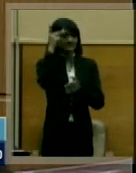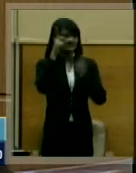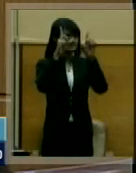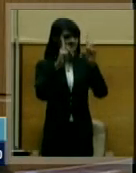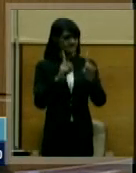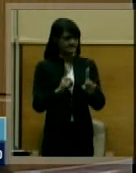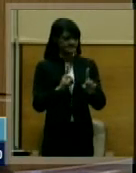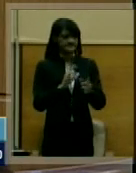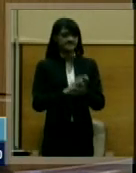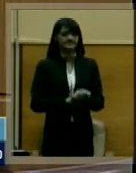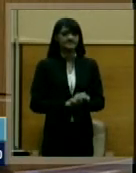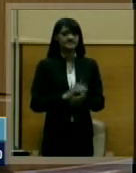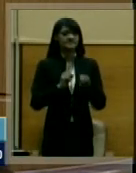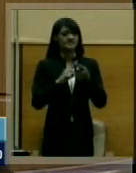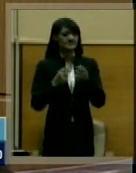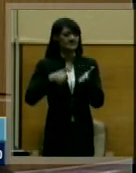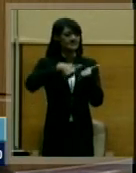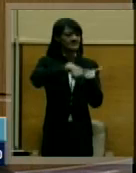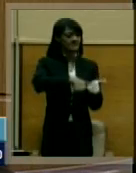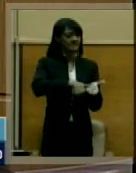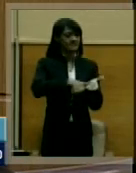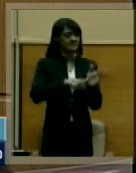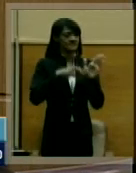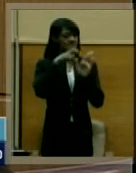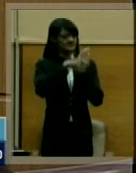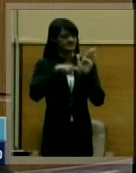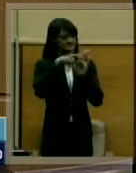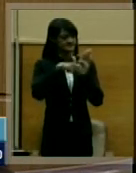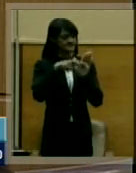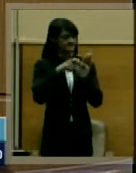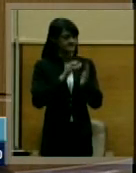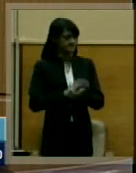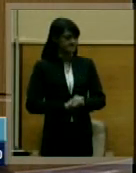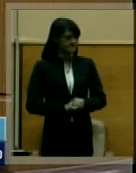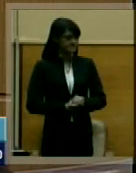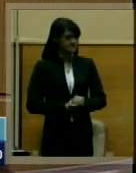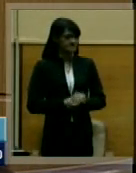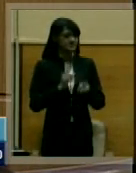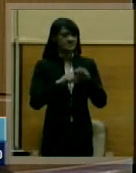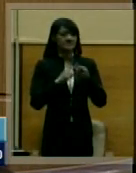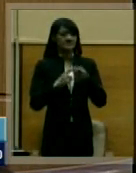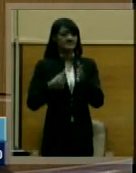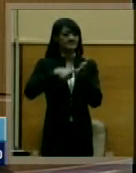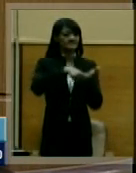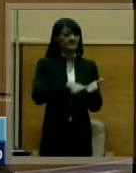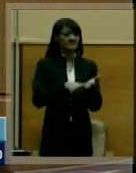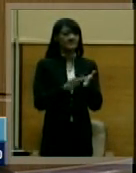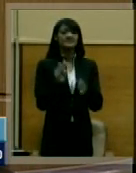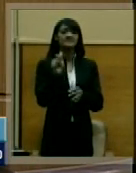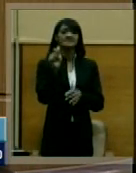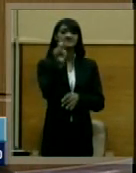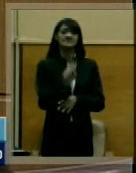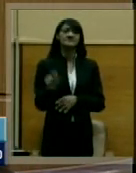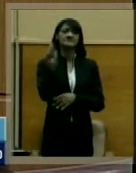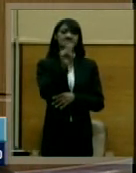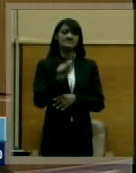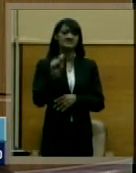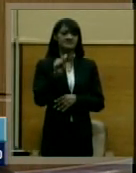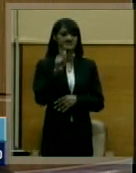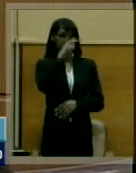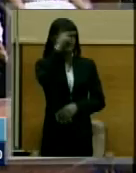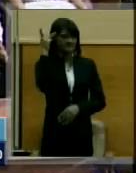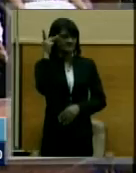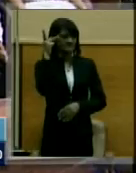membro do Centro Integrado de Esporte para Atletas, membro da Associação dos Renais Crônicos e Transplantes do Estado